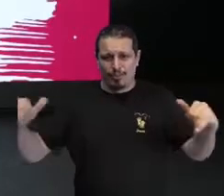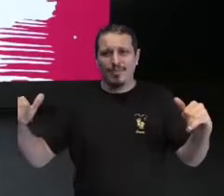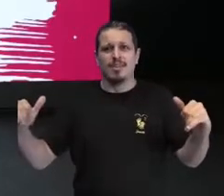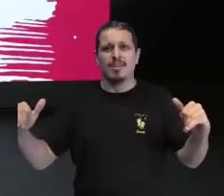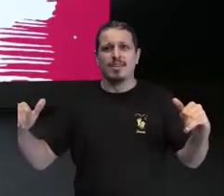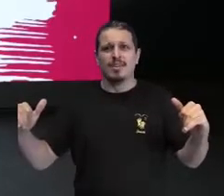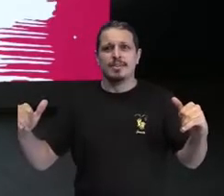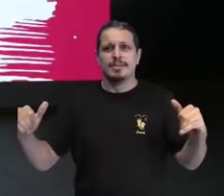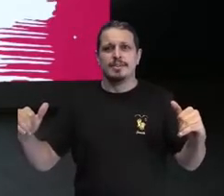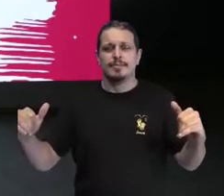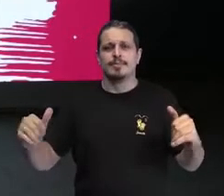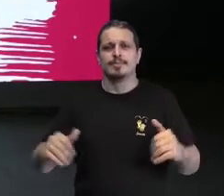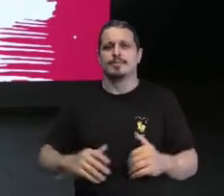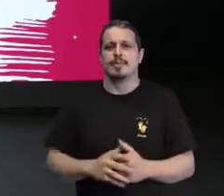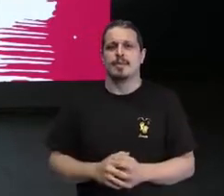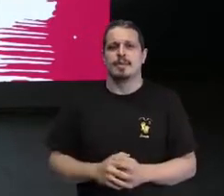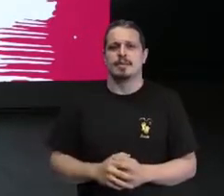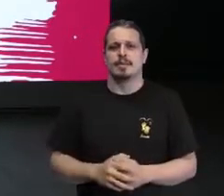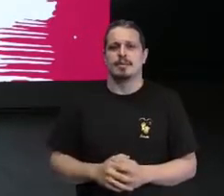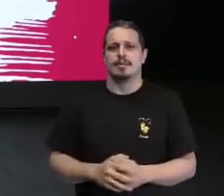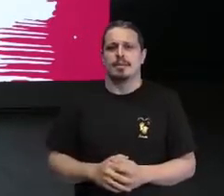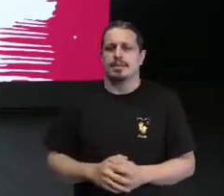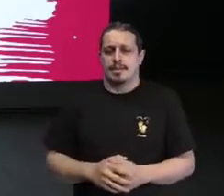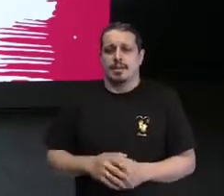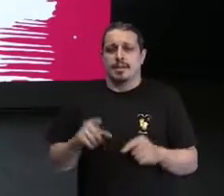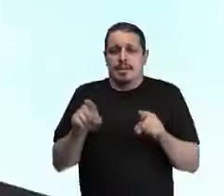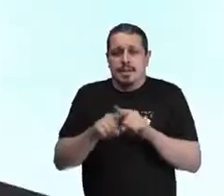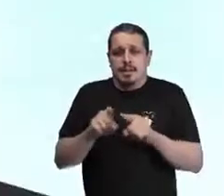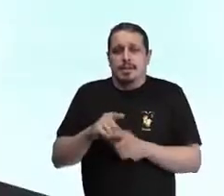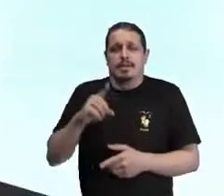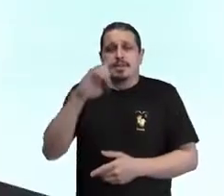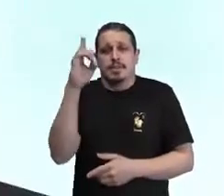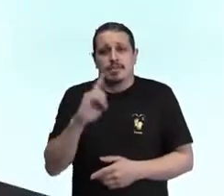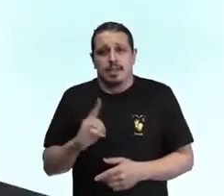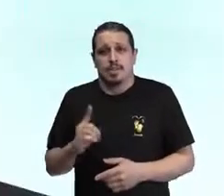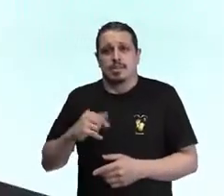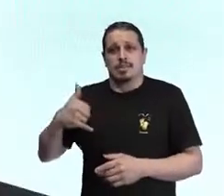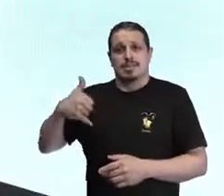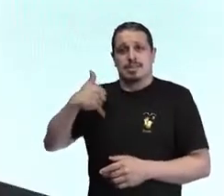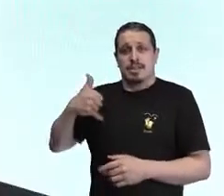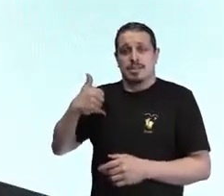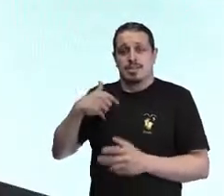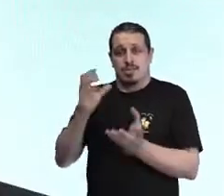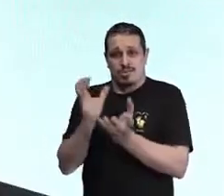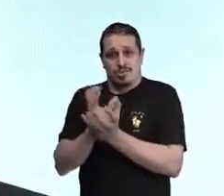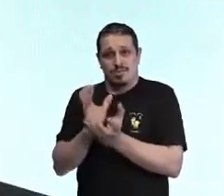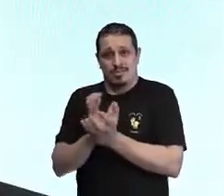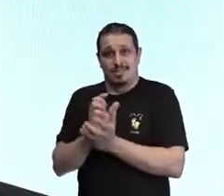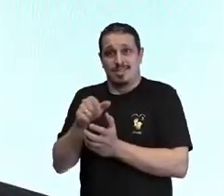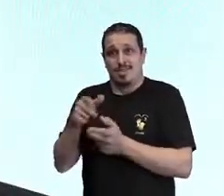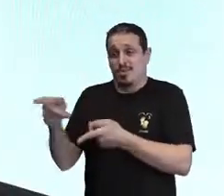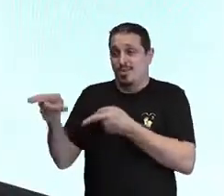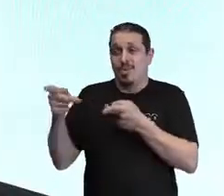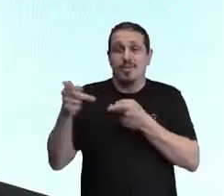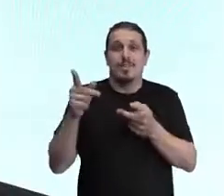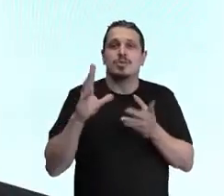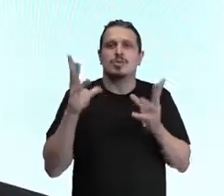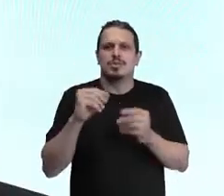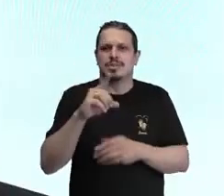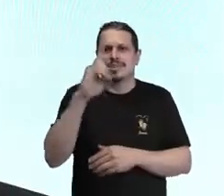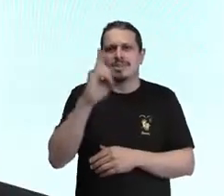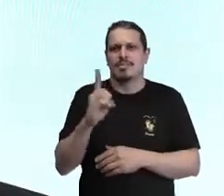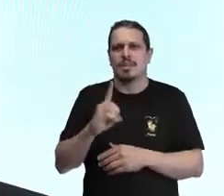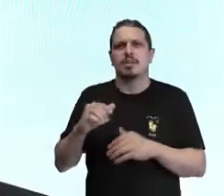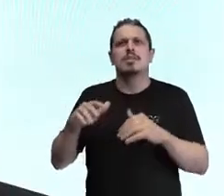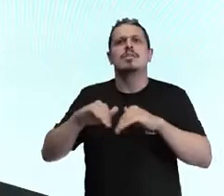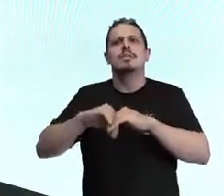sala. São tantos casos de exclusão às quais essas crianças com deficiência são submetidas desde